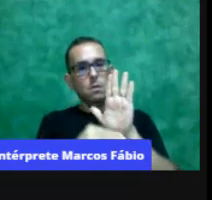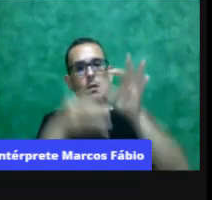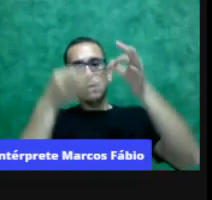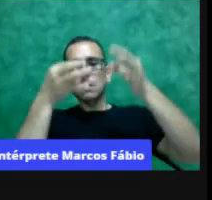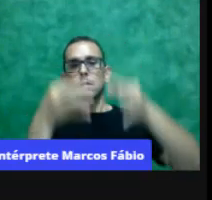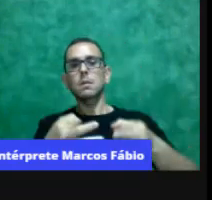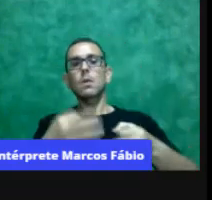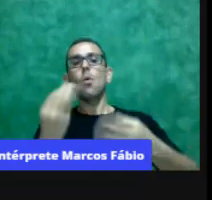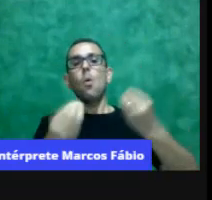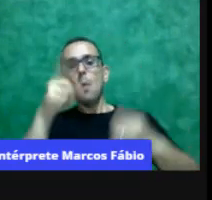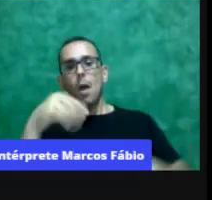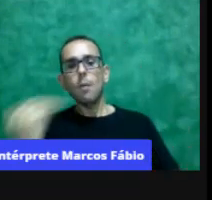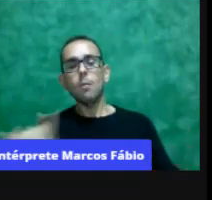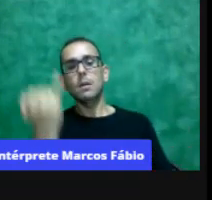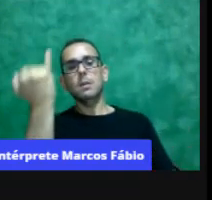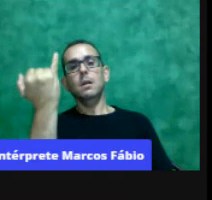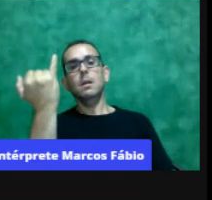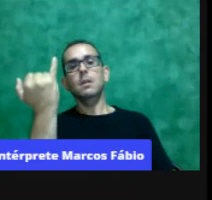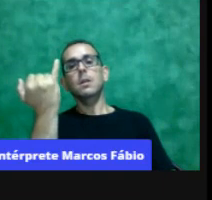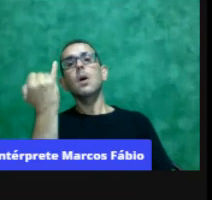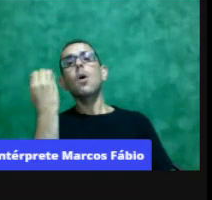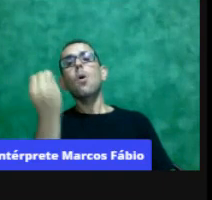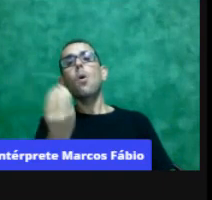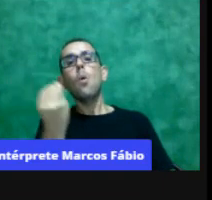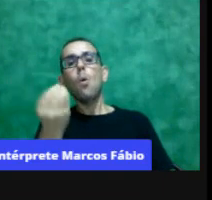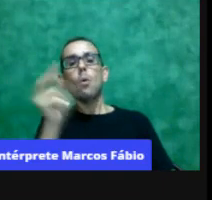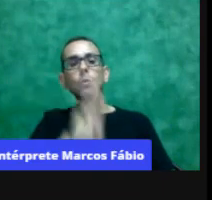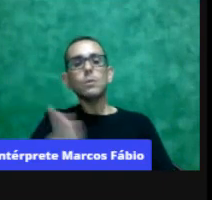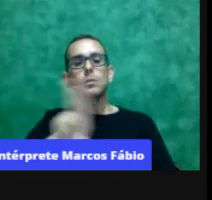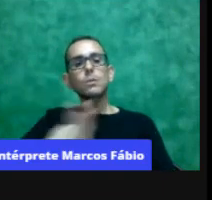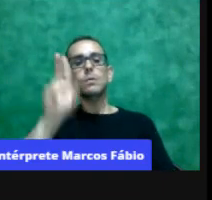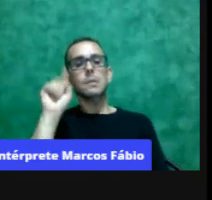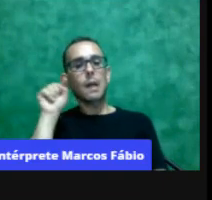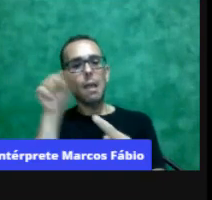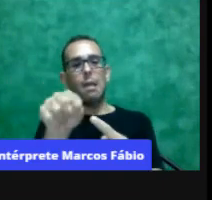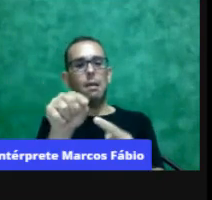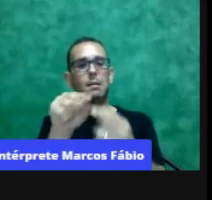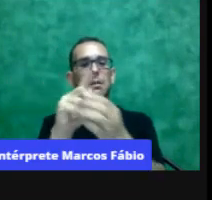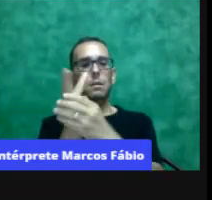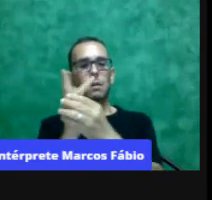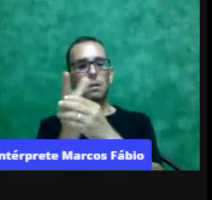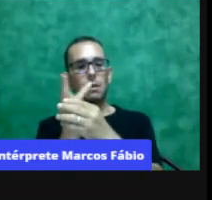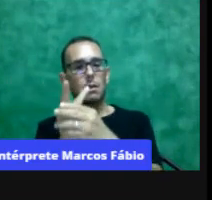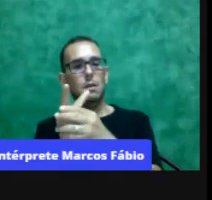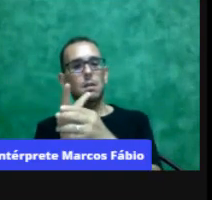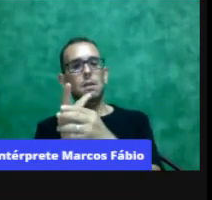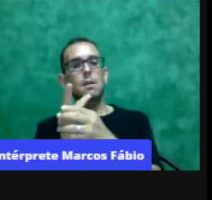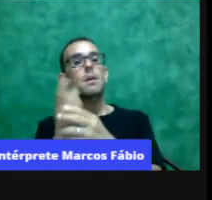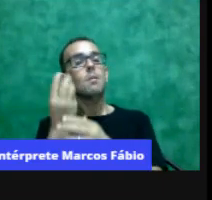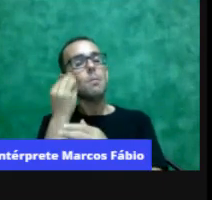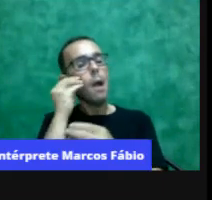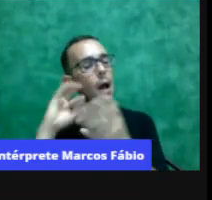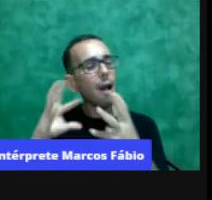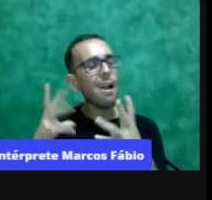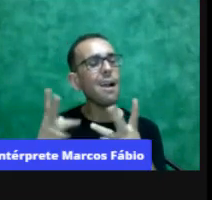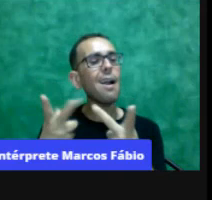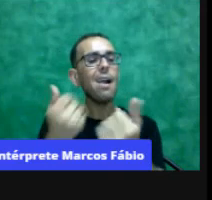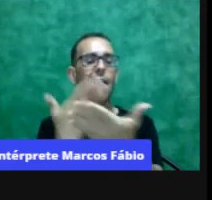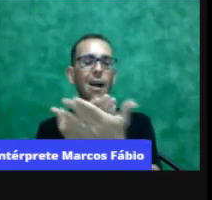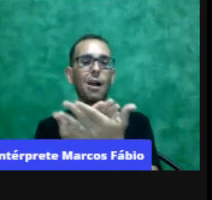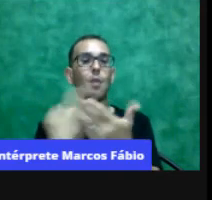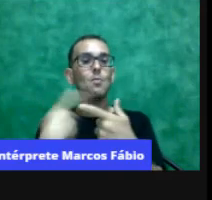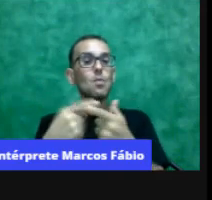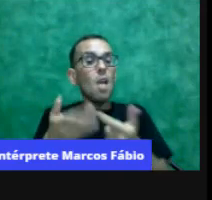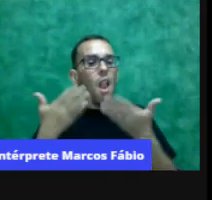como é importante, de como é que se usa esse programa para gravar suas aulas. Ele é bom porque